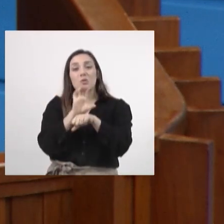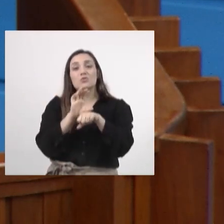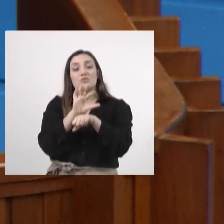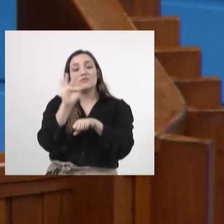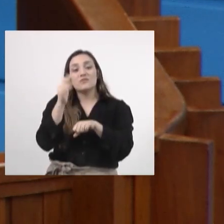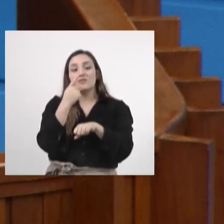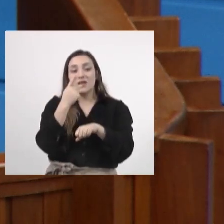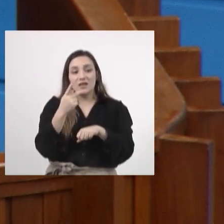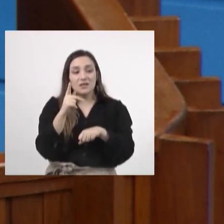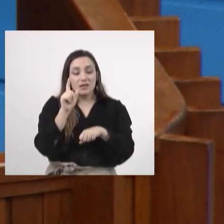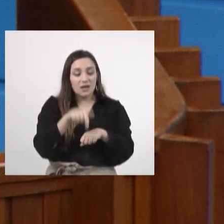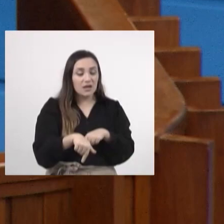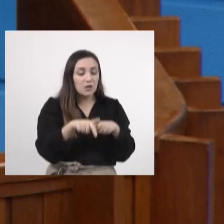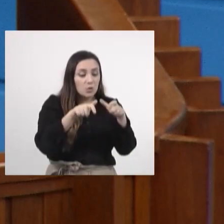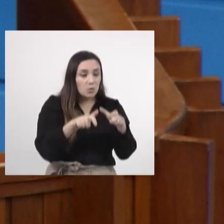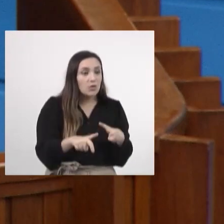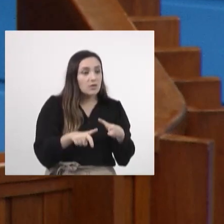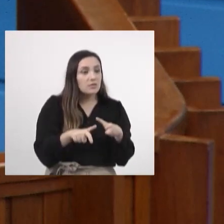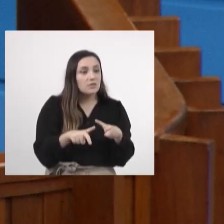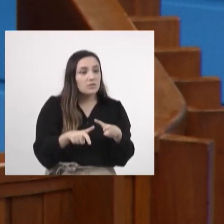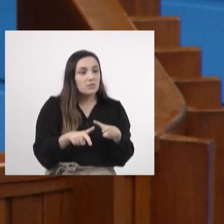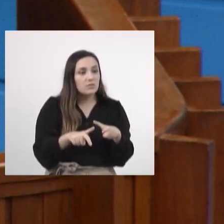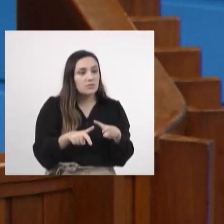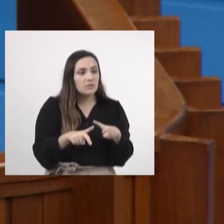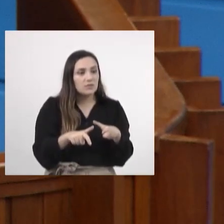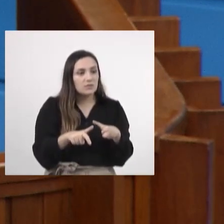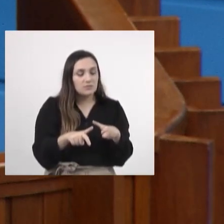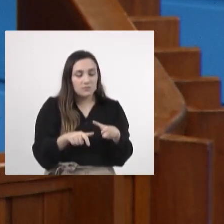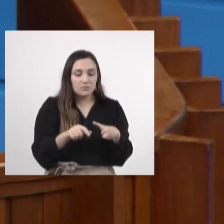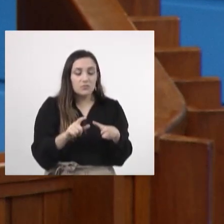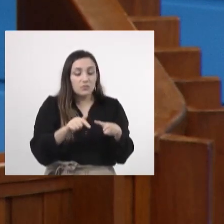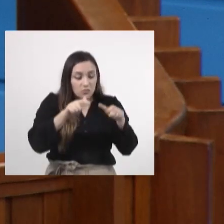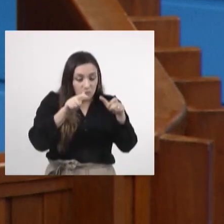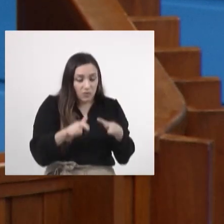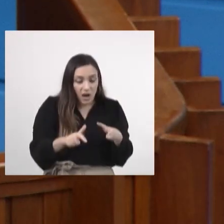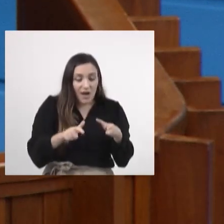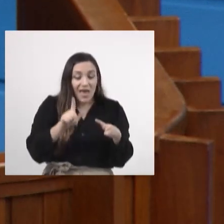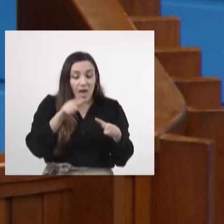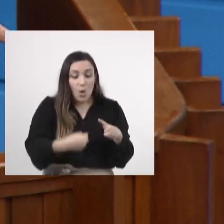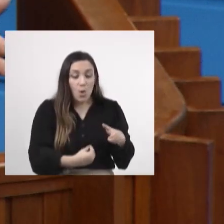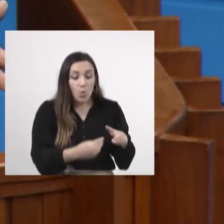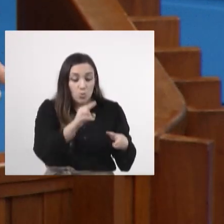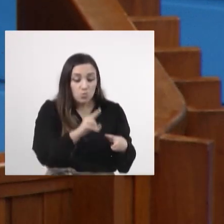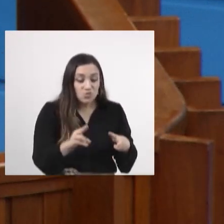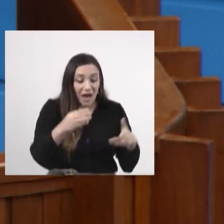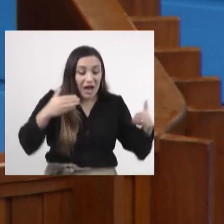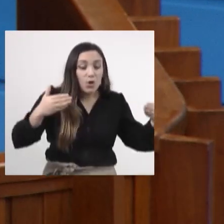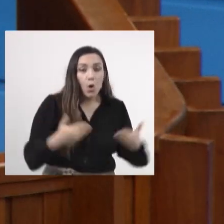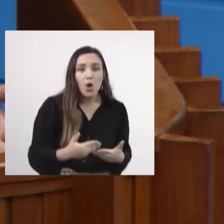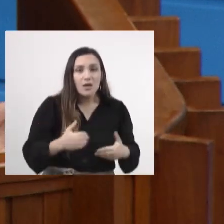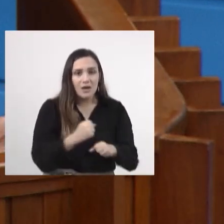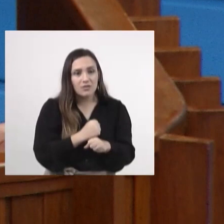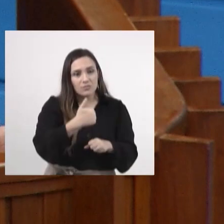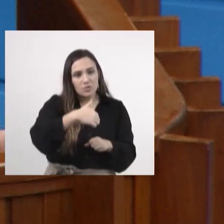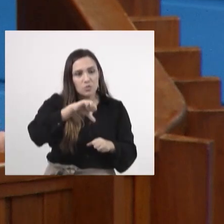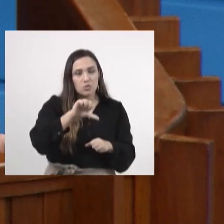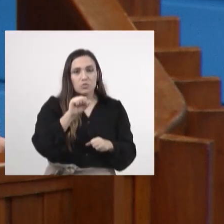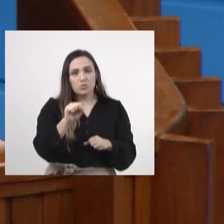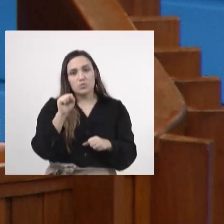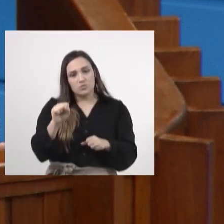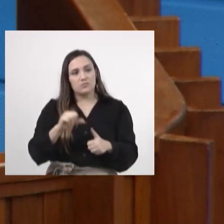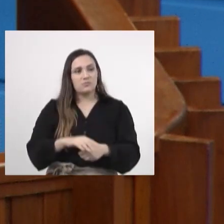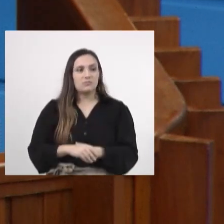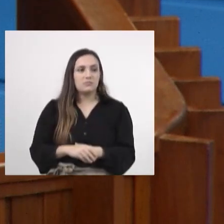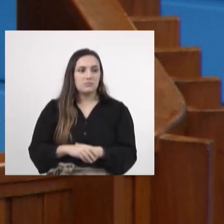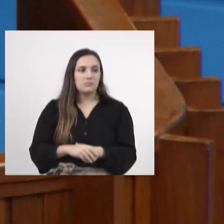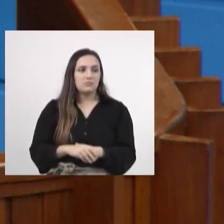Jamais na Constituição Federal está escrito a terra que os índios ocuparam. Porque se colocar aqui ocuparam, nós temos que sair